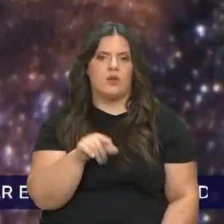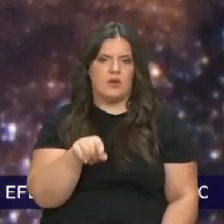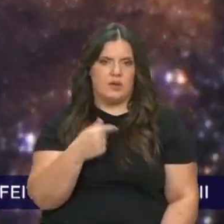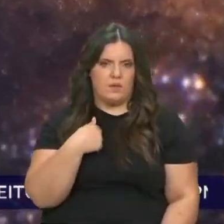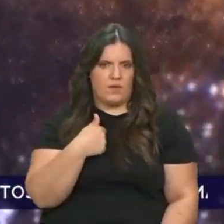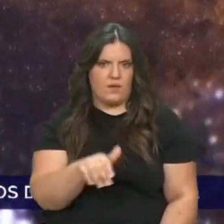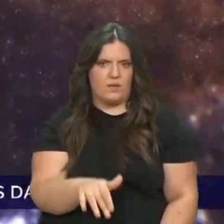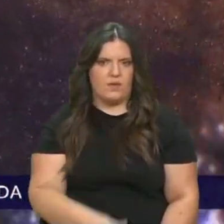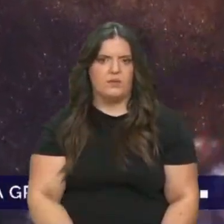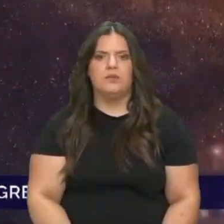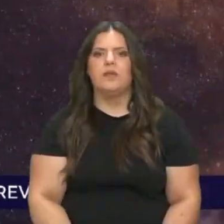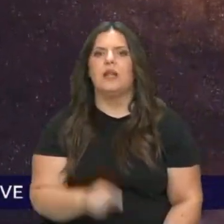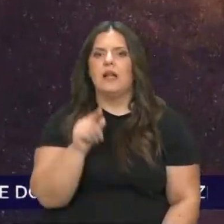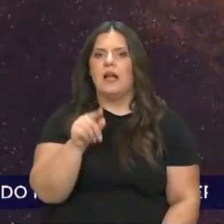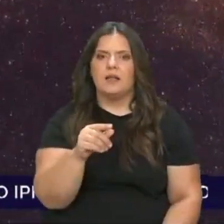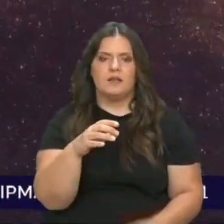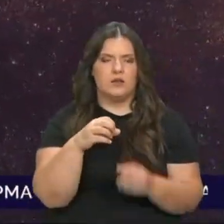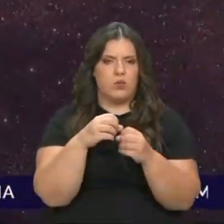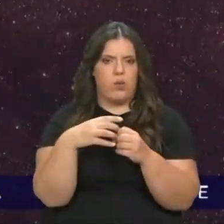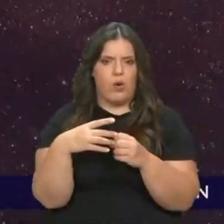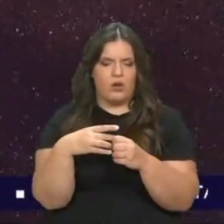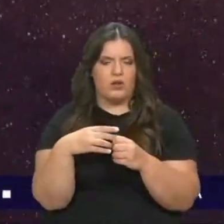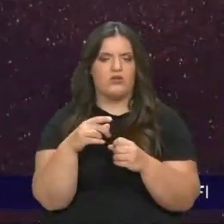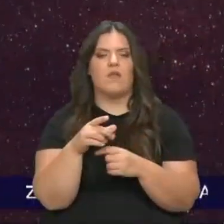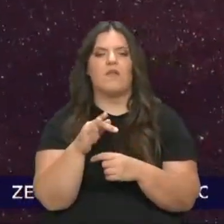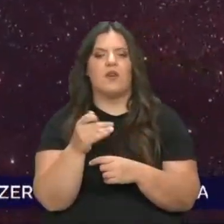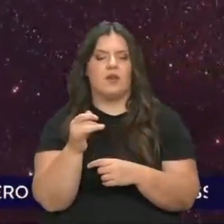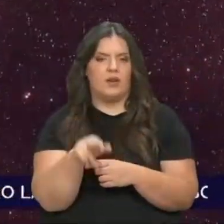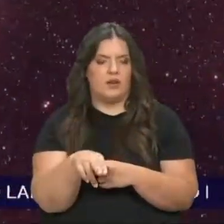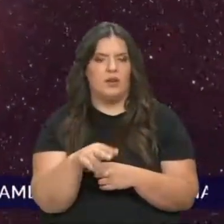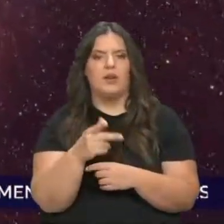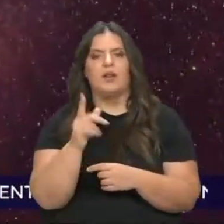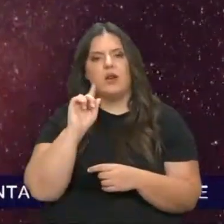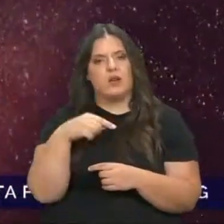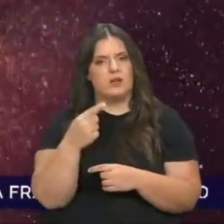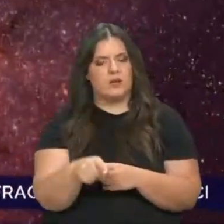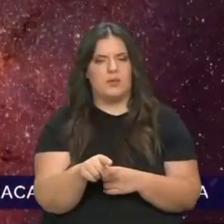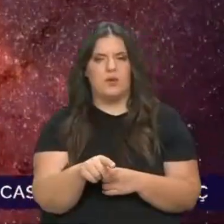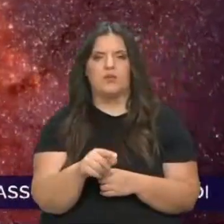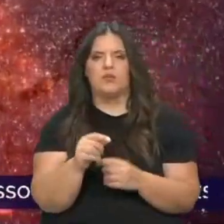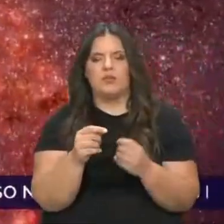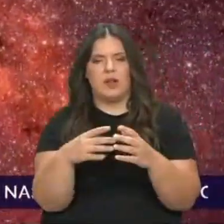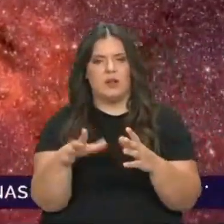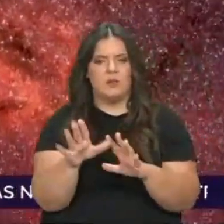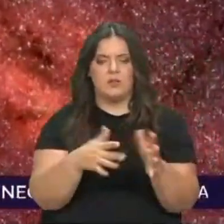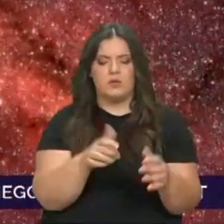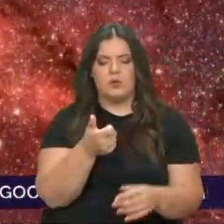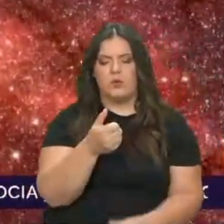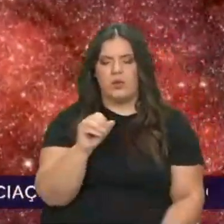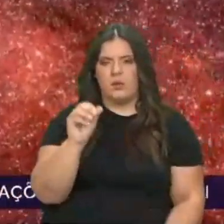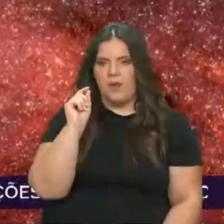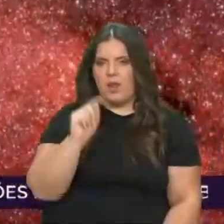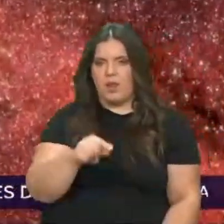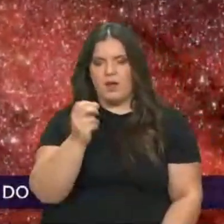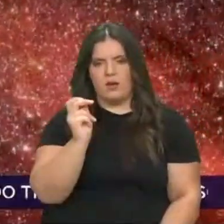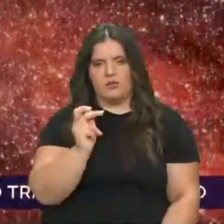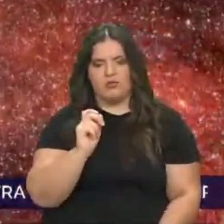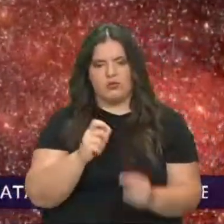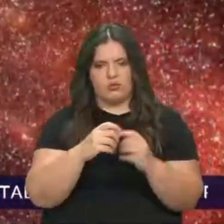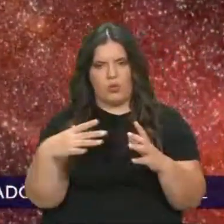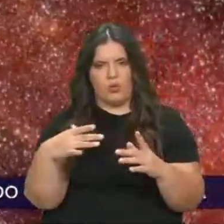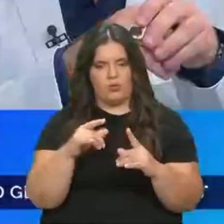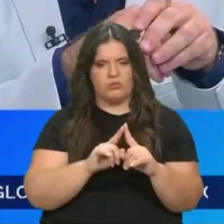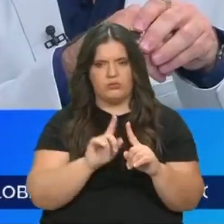nossa Via Láctea. E essas bolhas de Fermi, nós hoje sabemos que se estendem por cerca de 50 mil anos-luz de uma ponta à